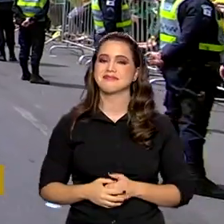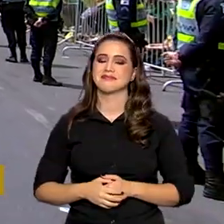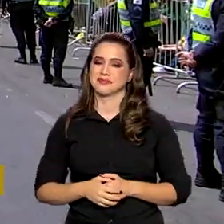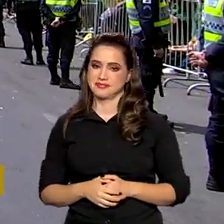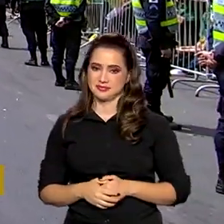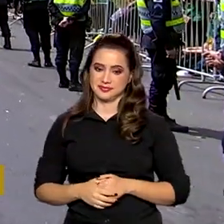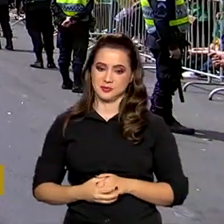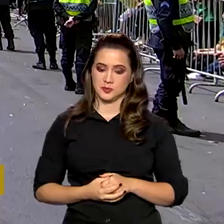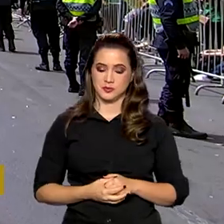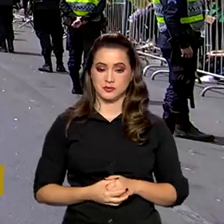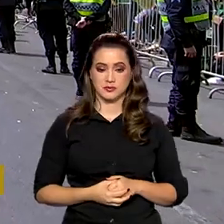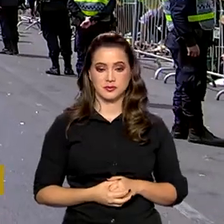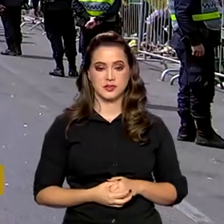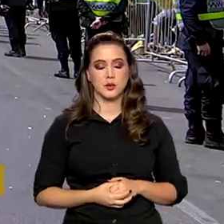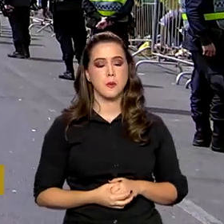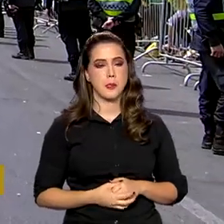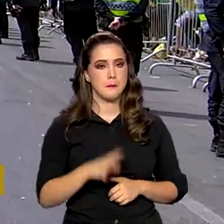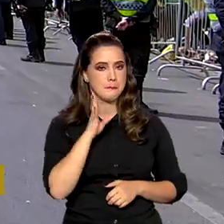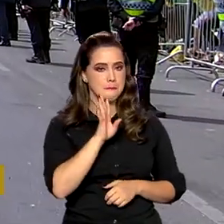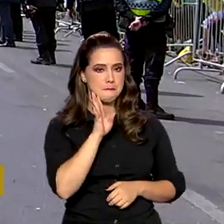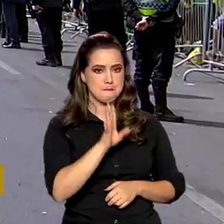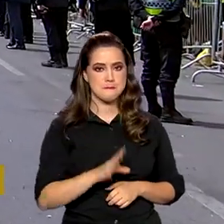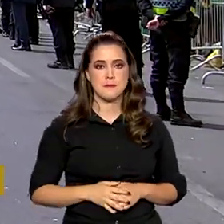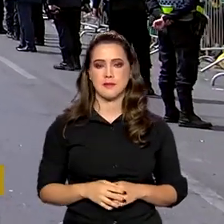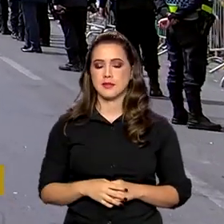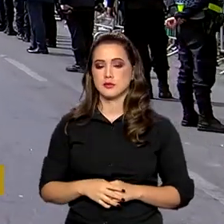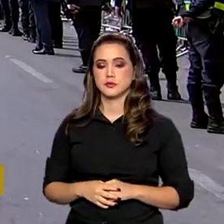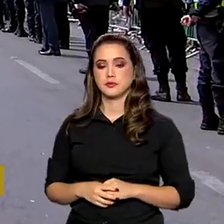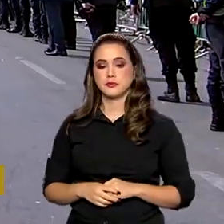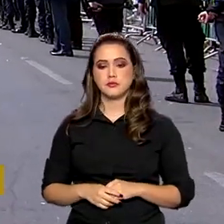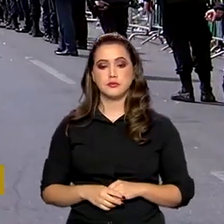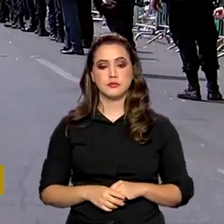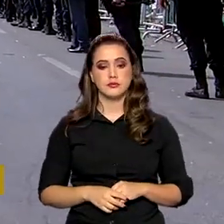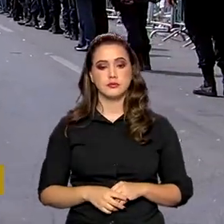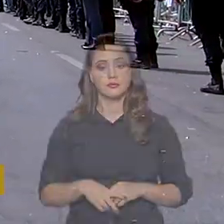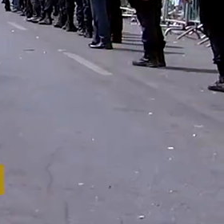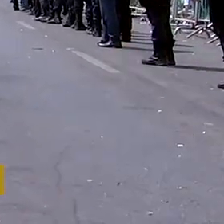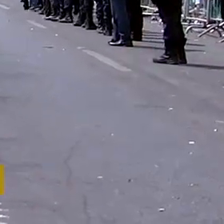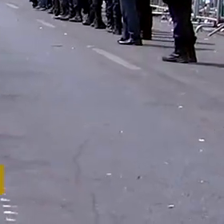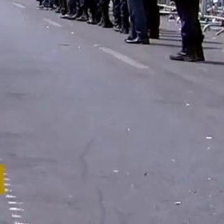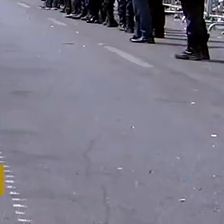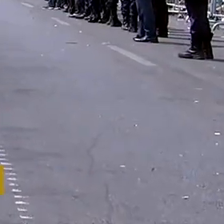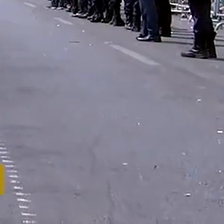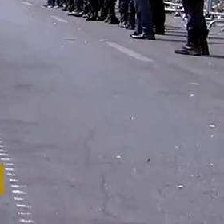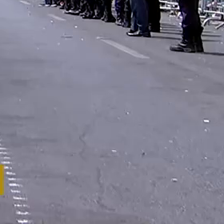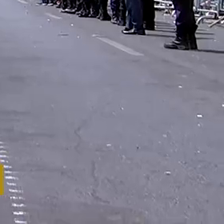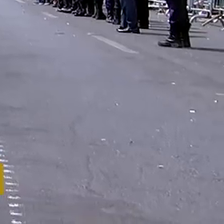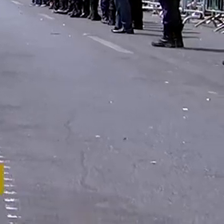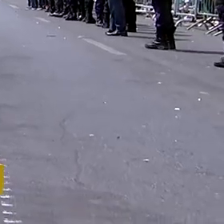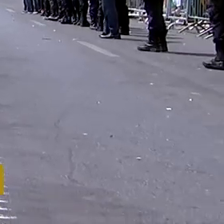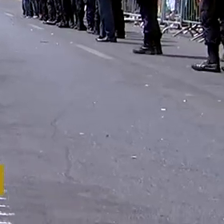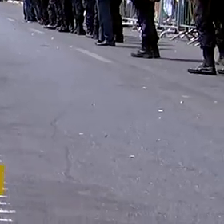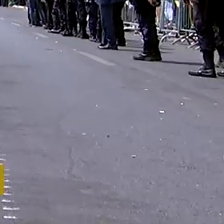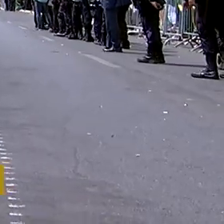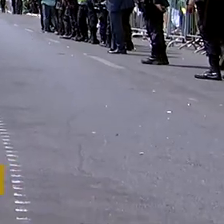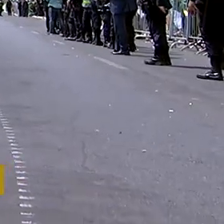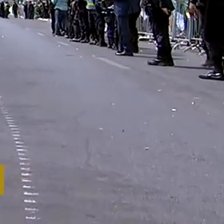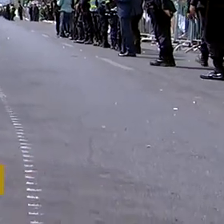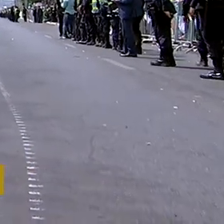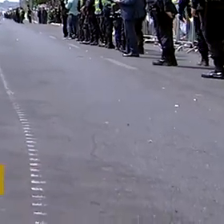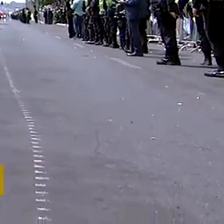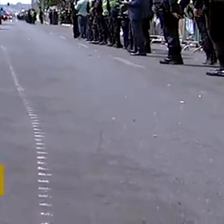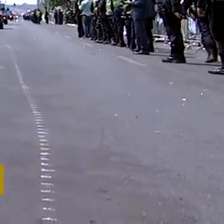Importante atividade especializada da PRF é o trabalho com cães farejadores, graças ao seu olfato